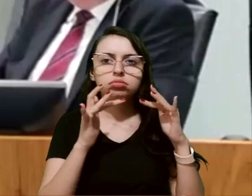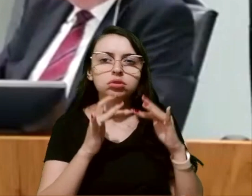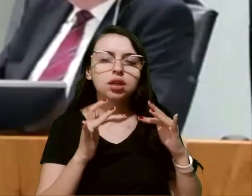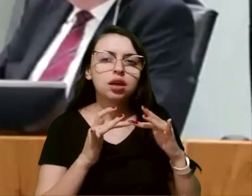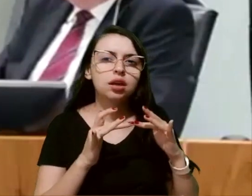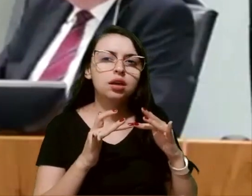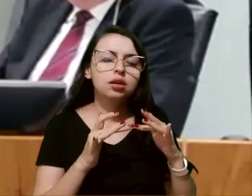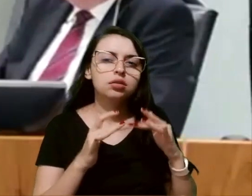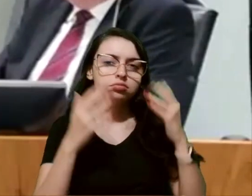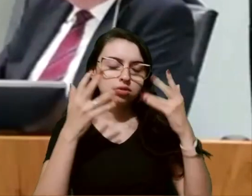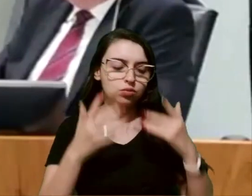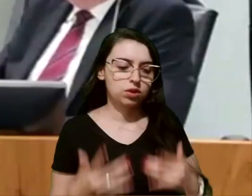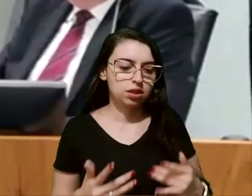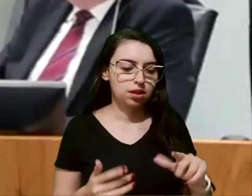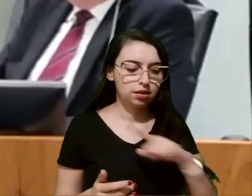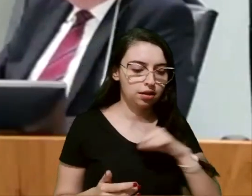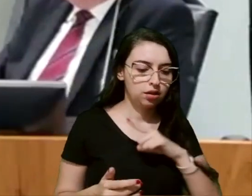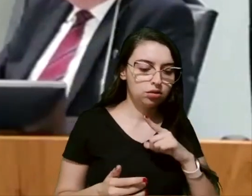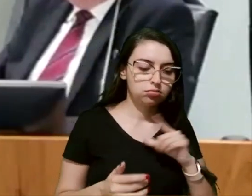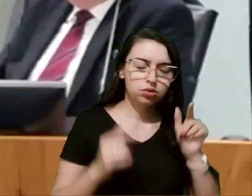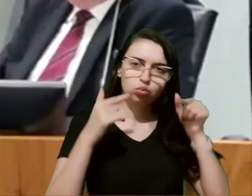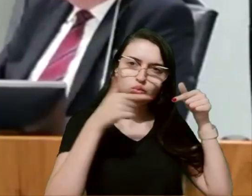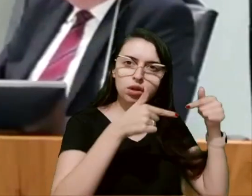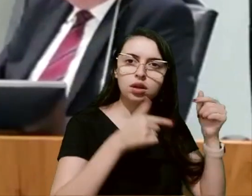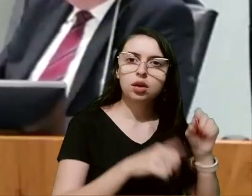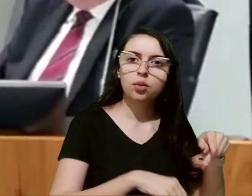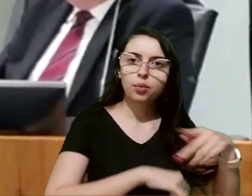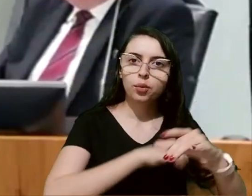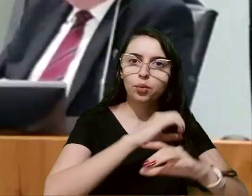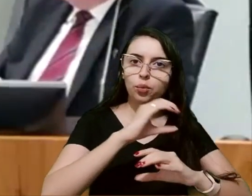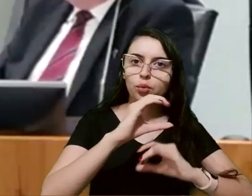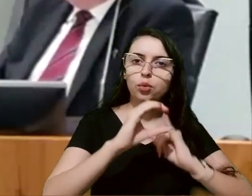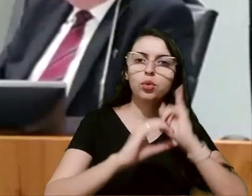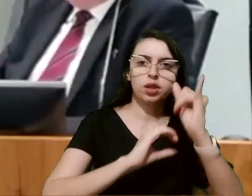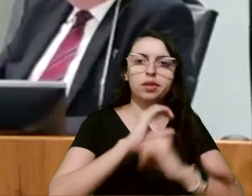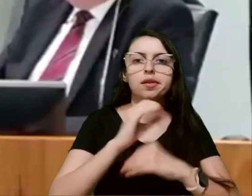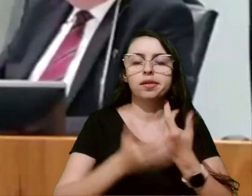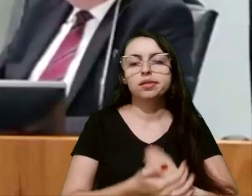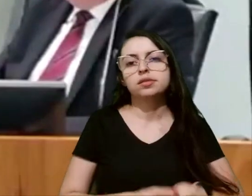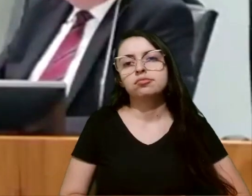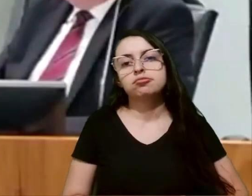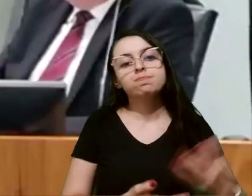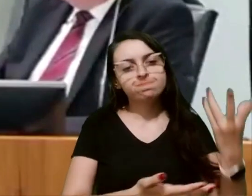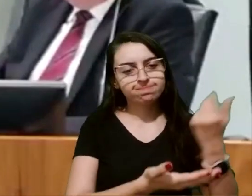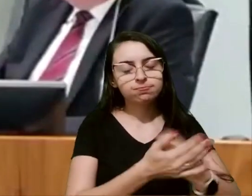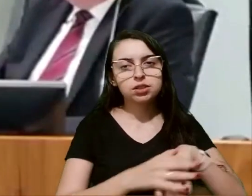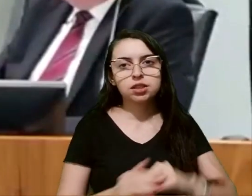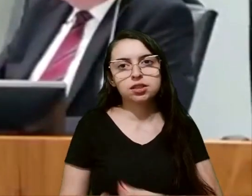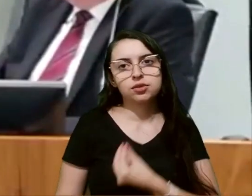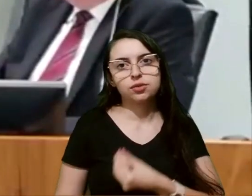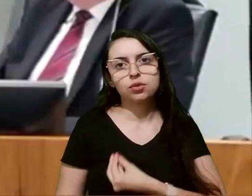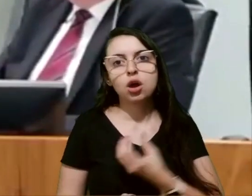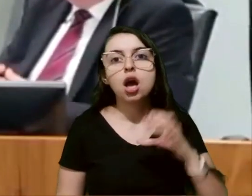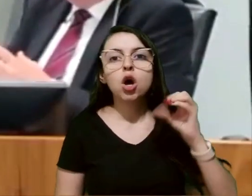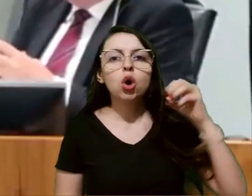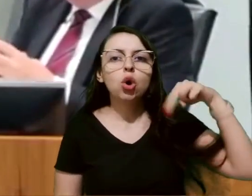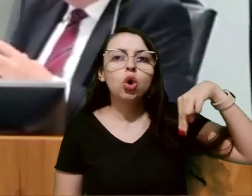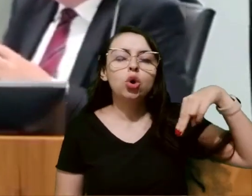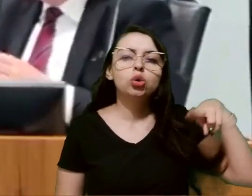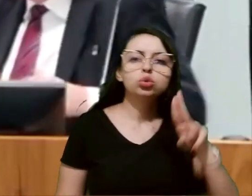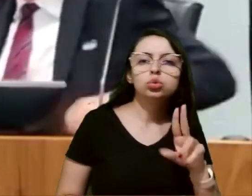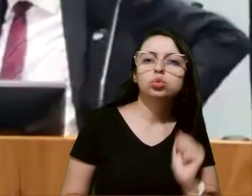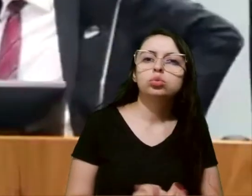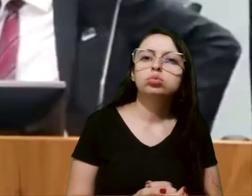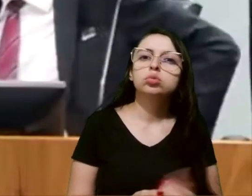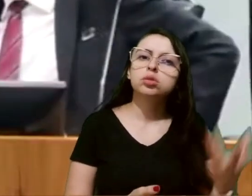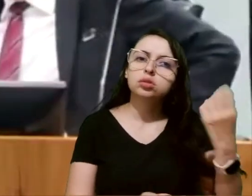no contexto, você tem uma orientação internacional, e hoje isso é cada vez mais presente, vem da